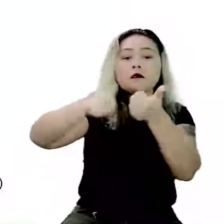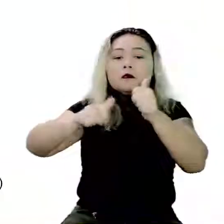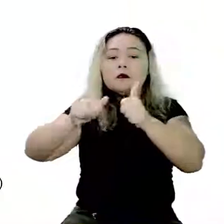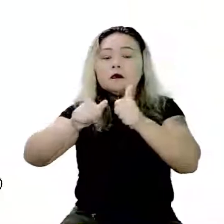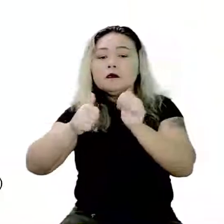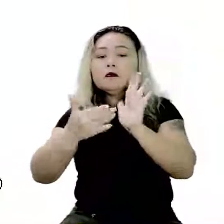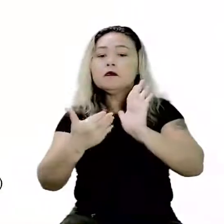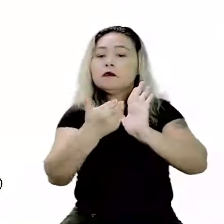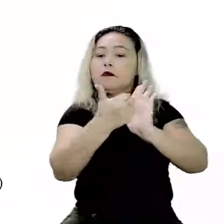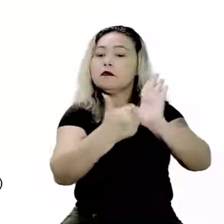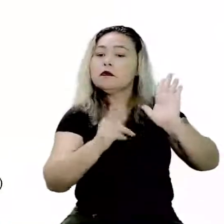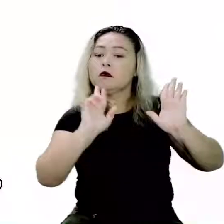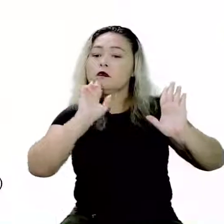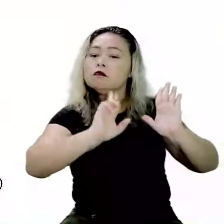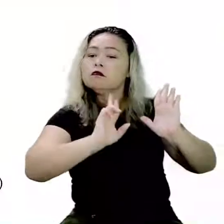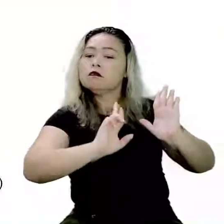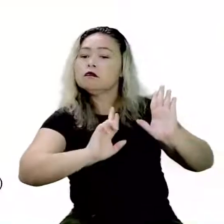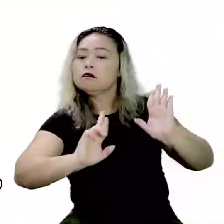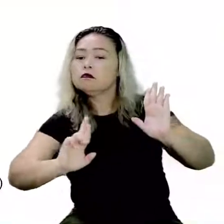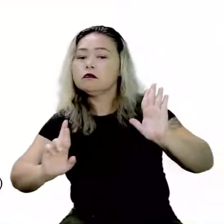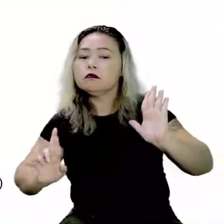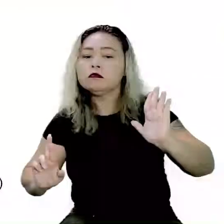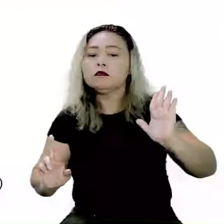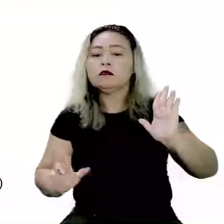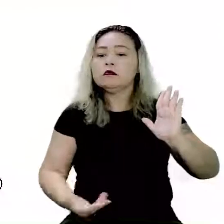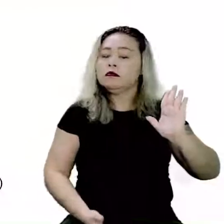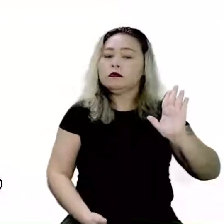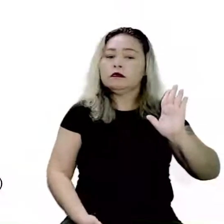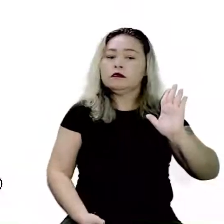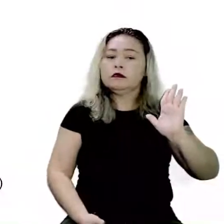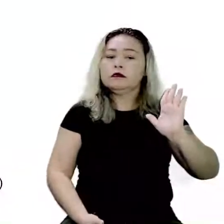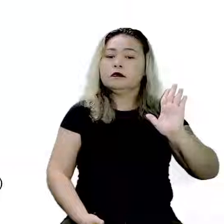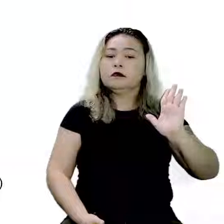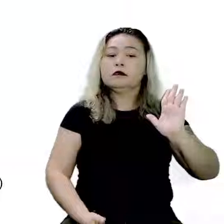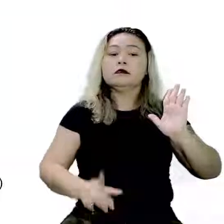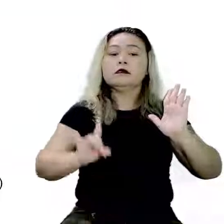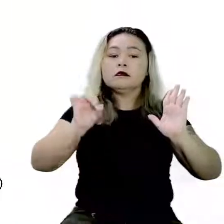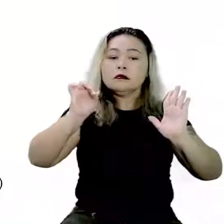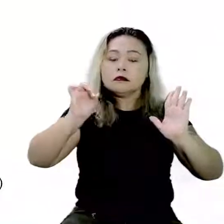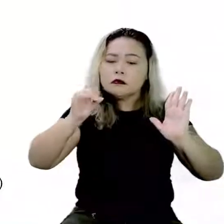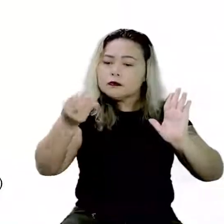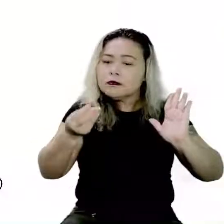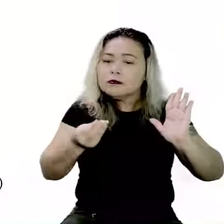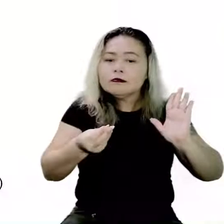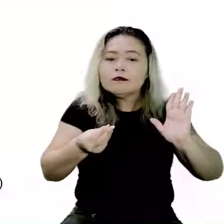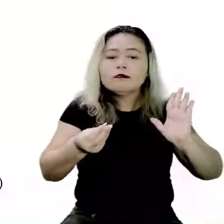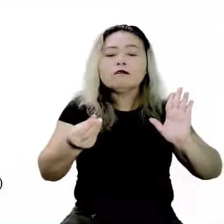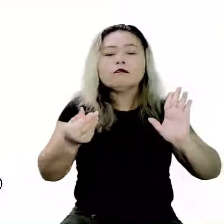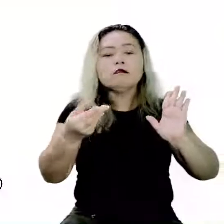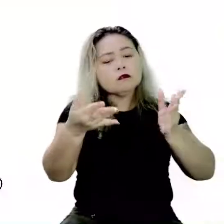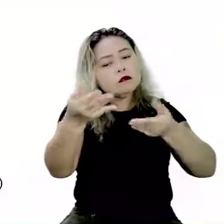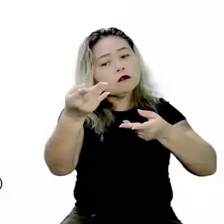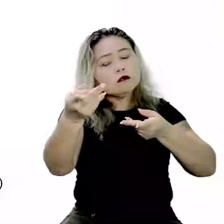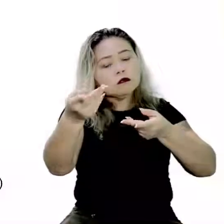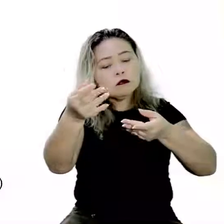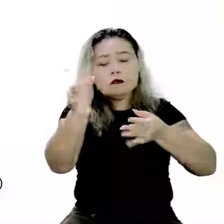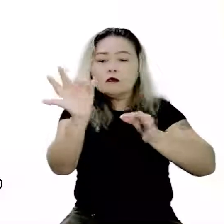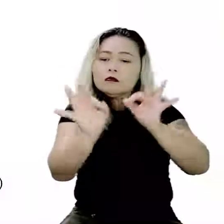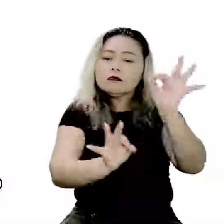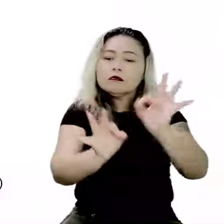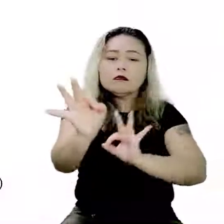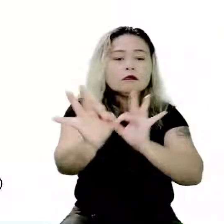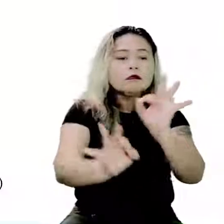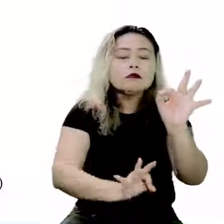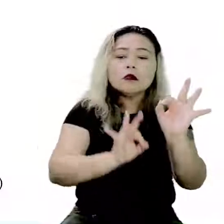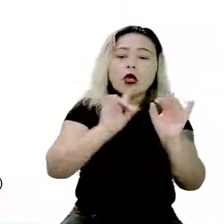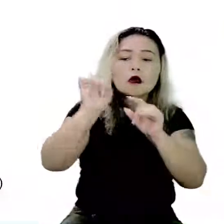análise e proposição de soluções, o que consubstanciava nos planejamentos